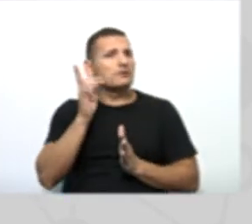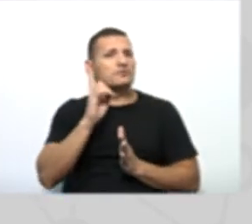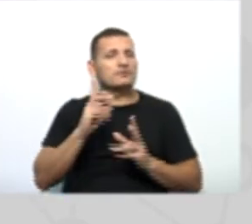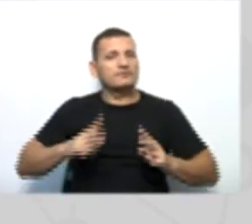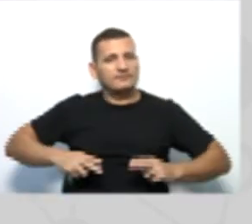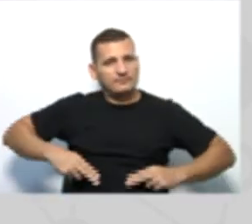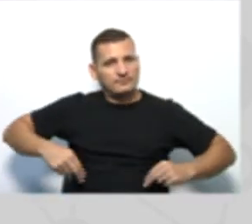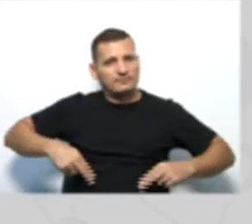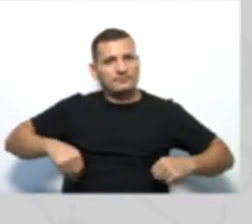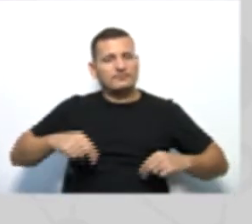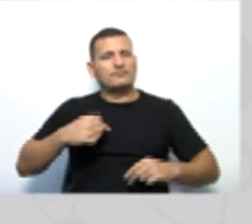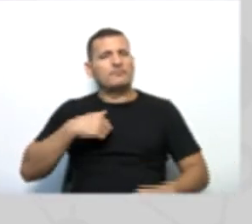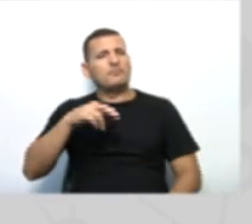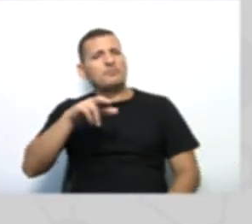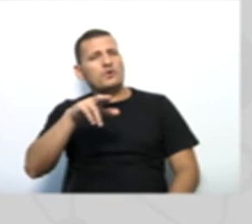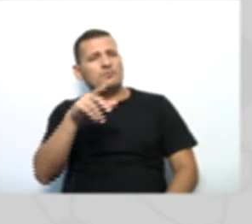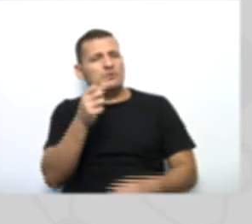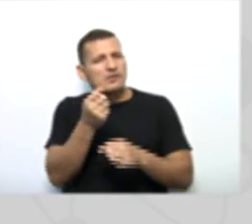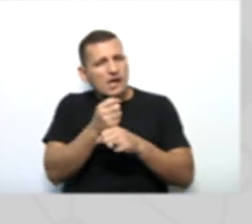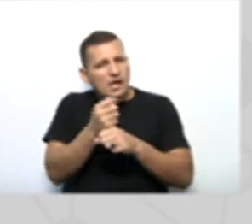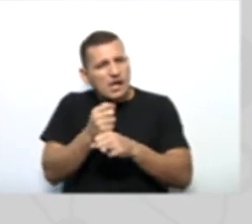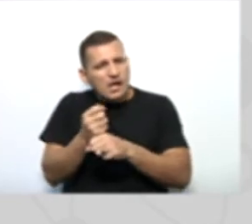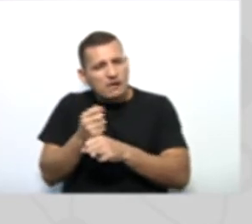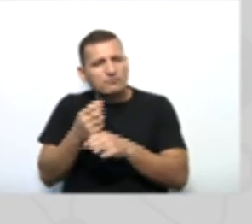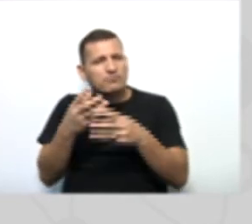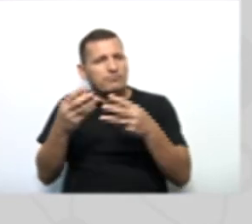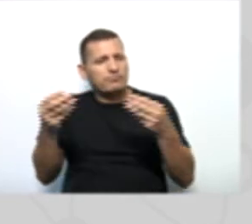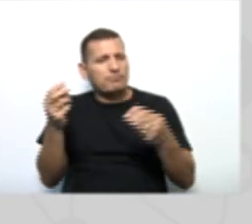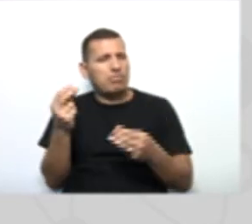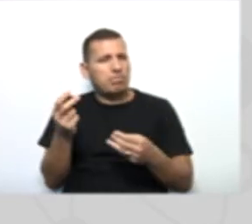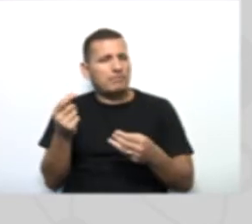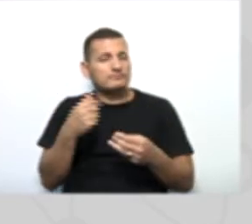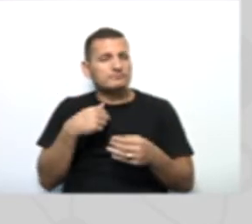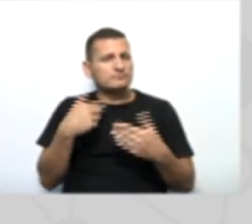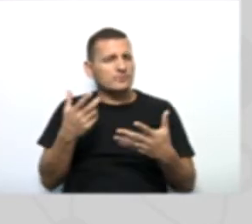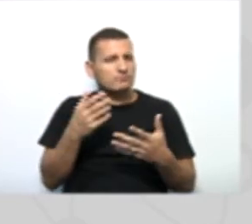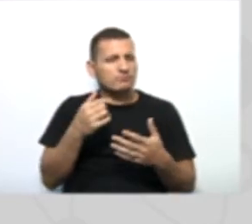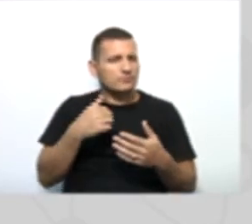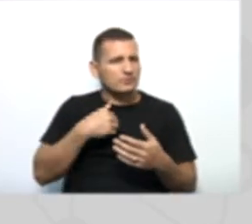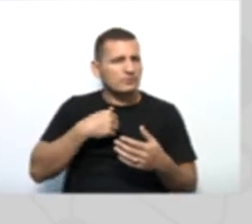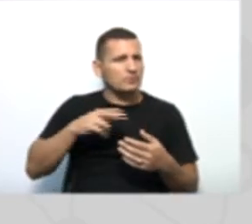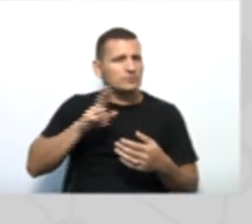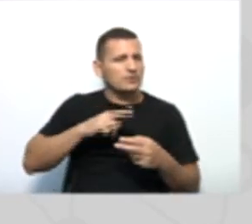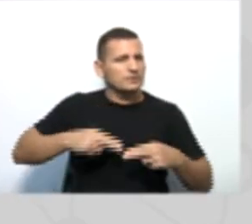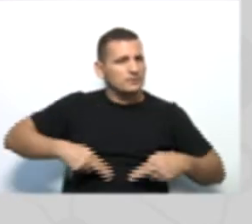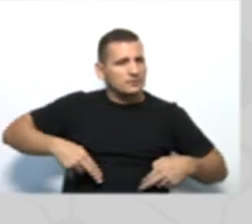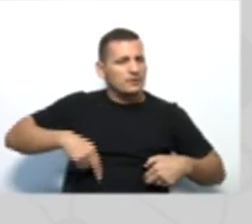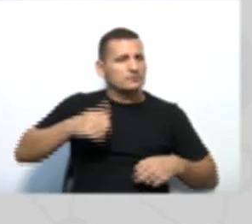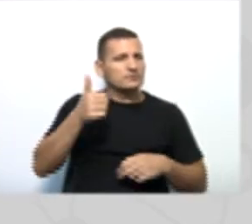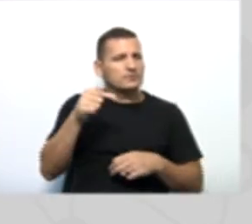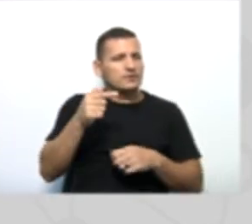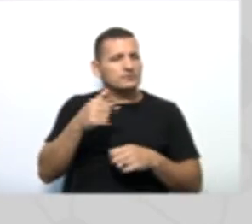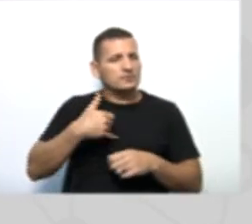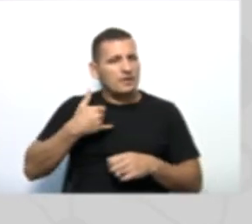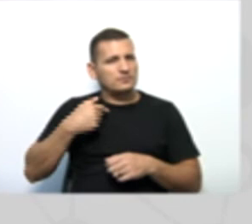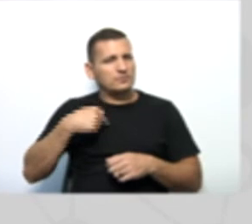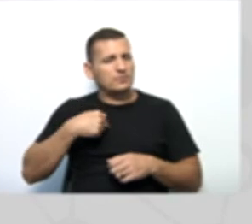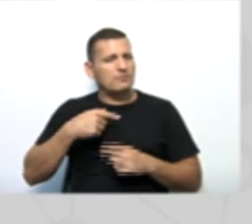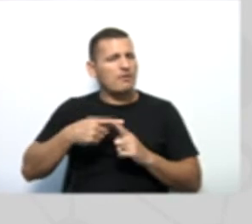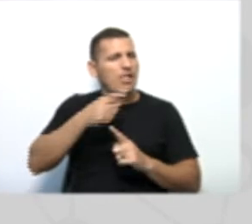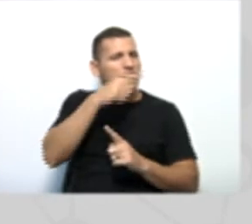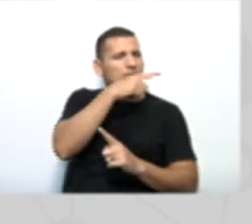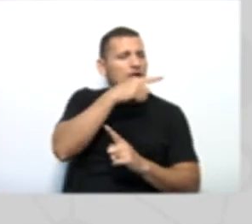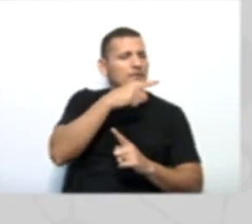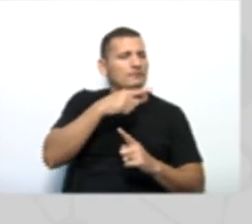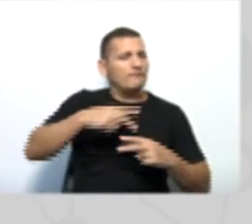do meu irmãozinho durava tanto tempo, caramba, então quer dizer que a fralda que eu usei, eu tô com 17 anos, a fralda que eu usei